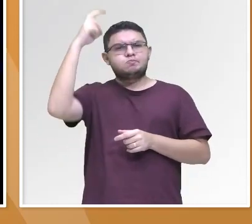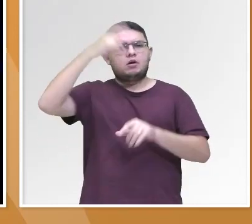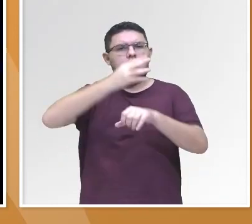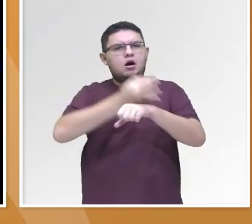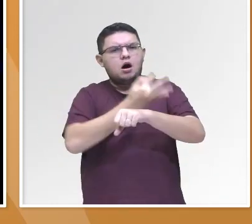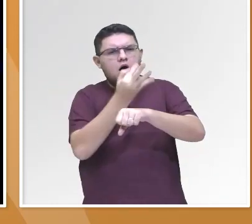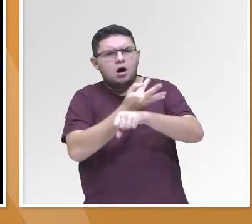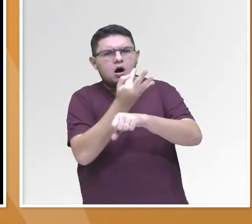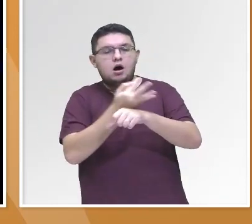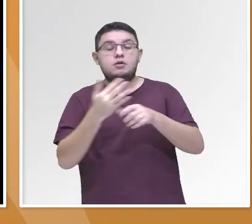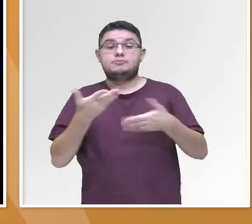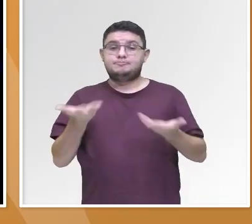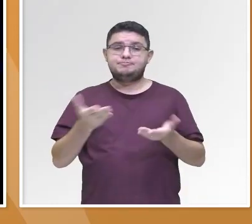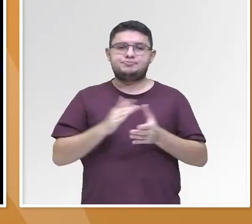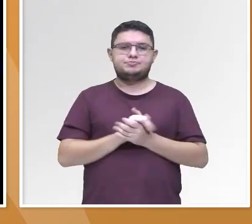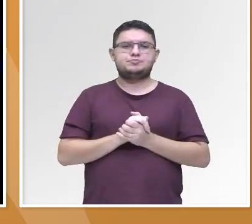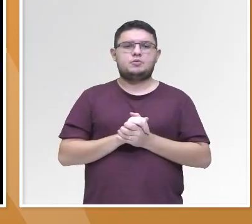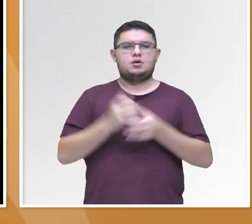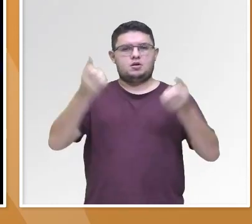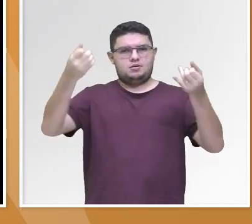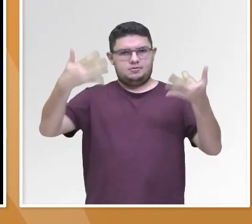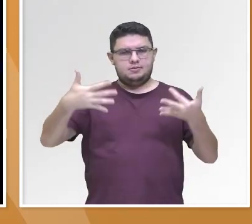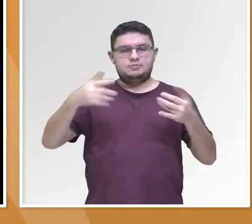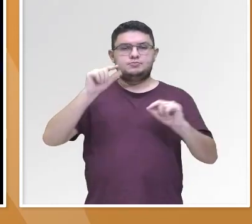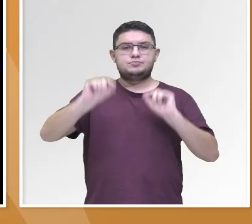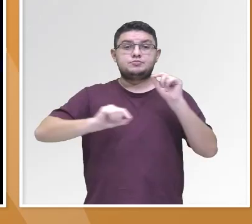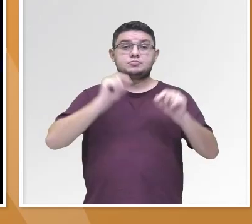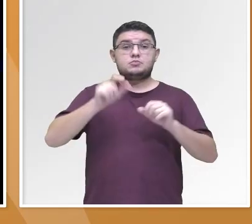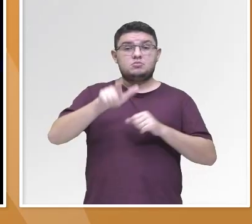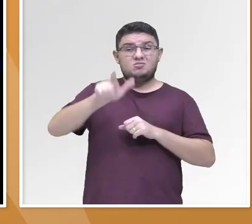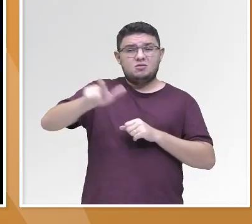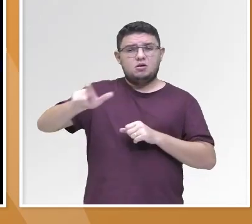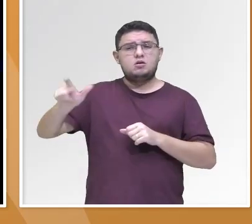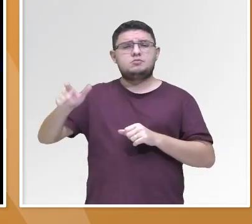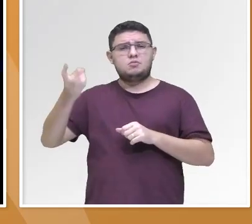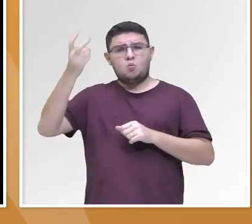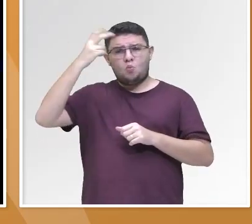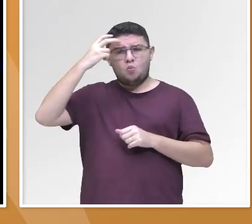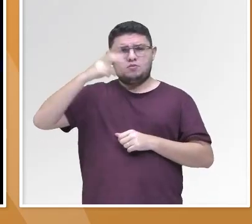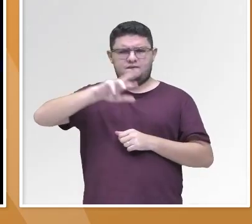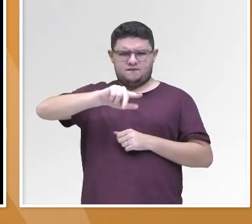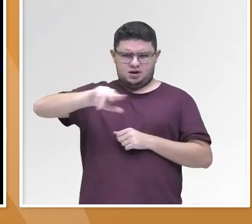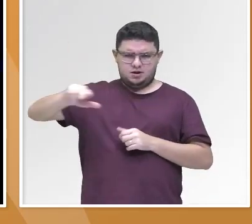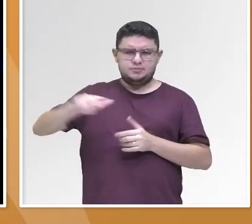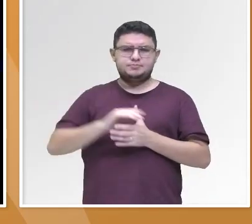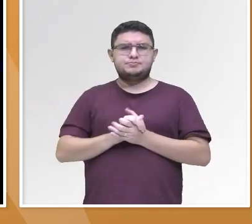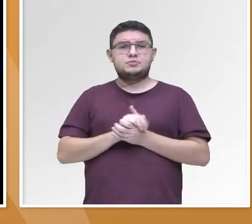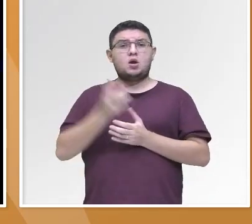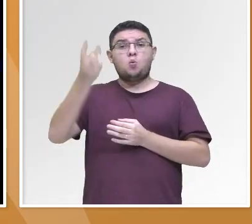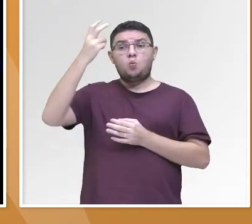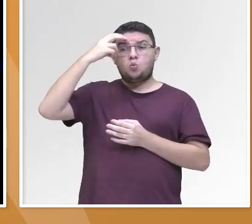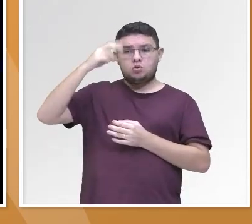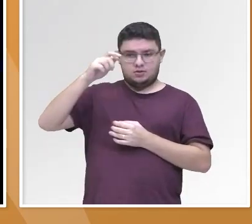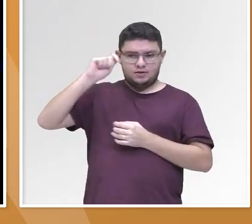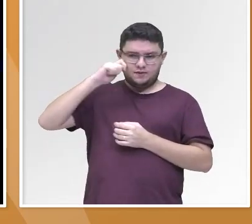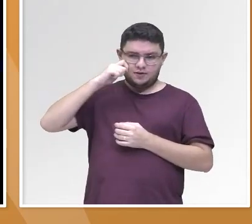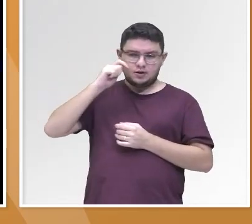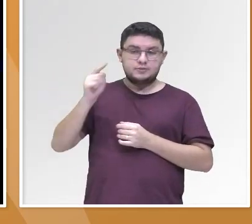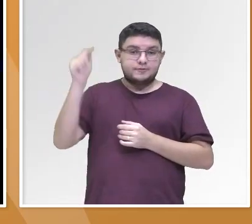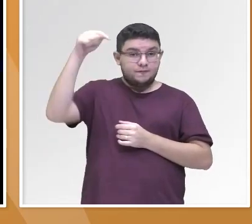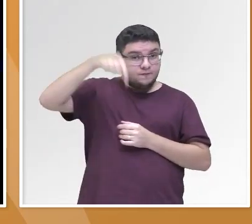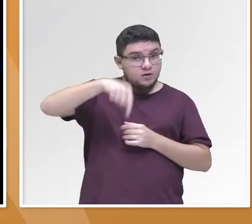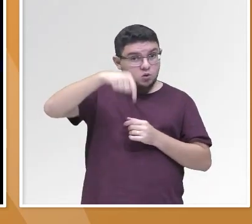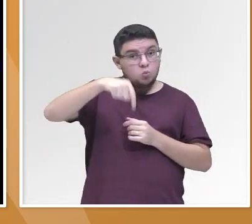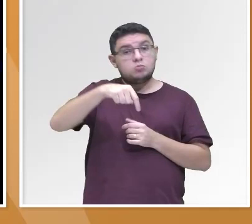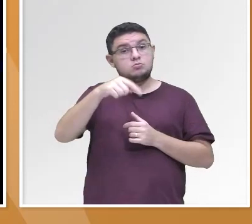Então vamos lá. Os africanos e suas culturas. Então a cultura africana chegou ao Brasil com os povos escravizados trazidos